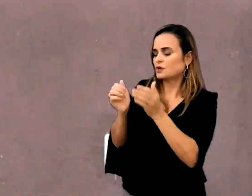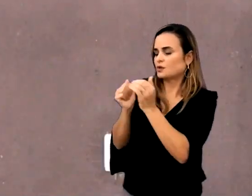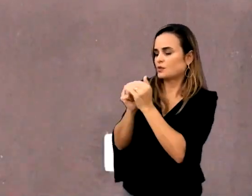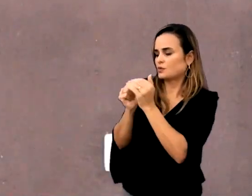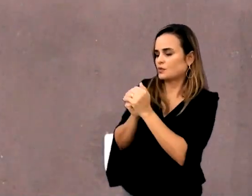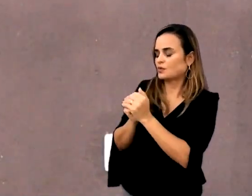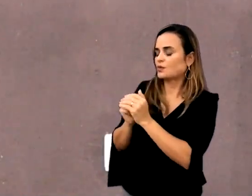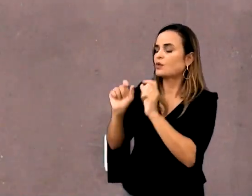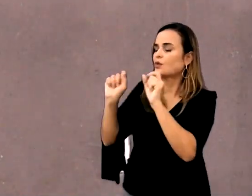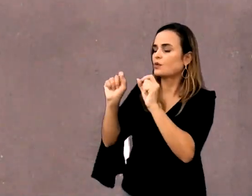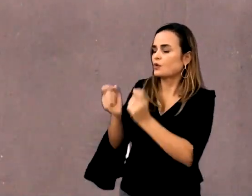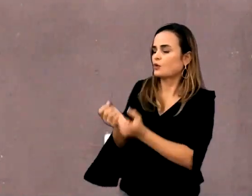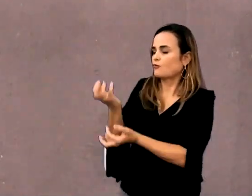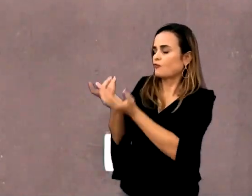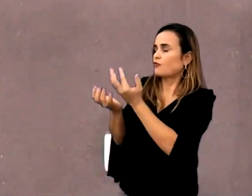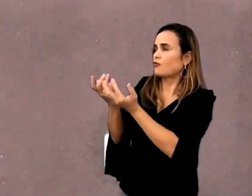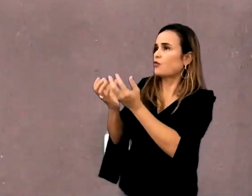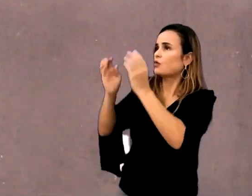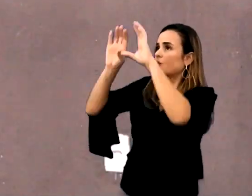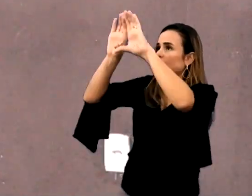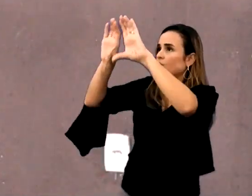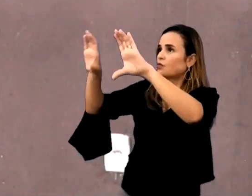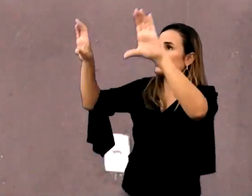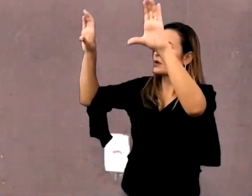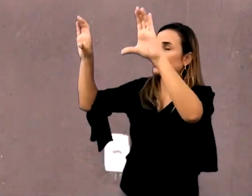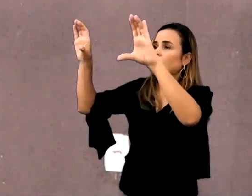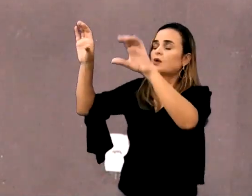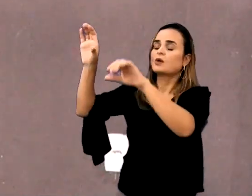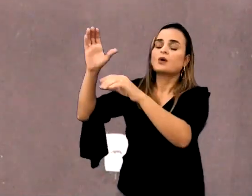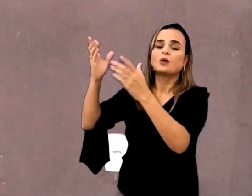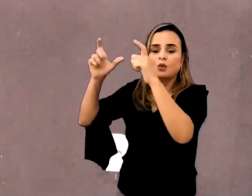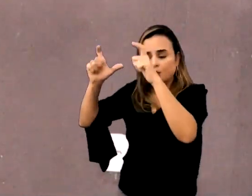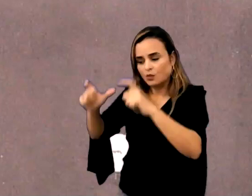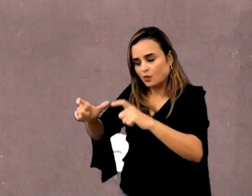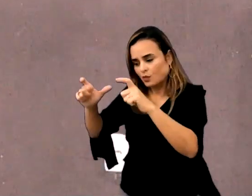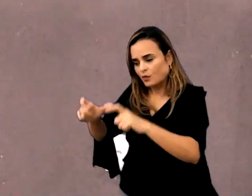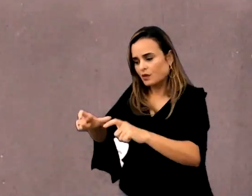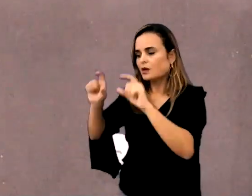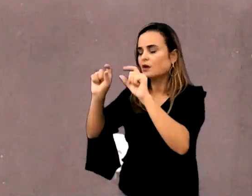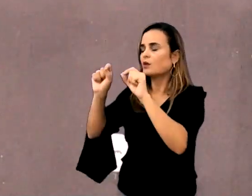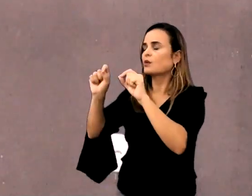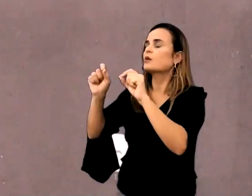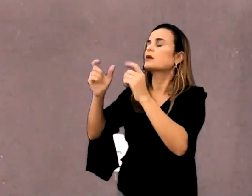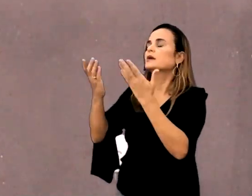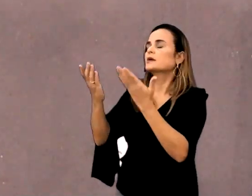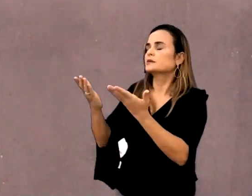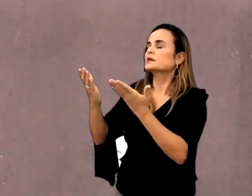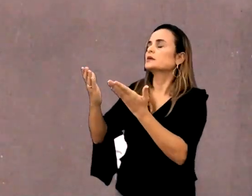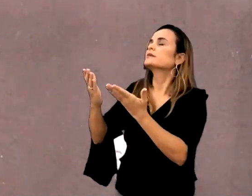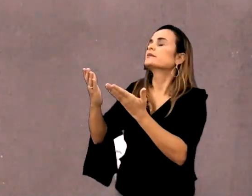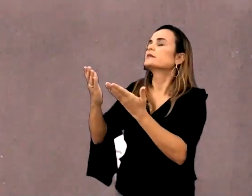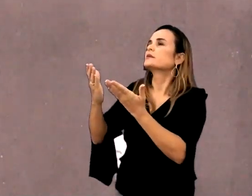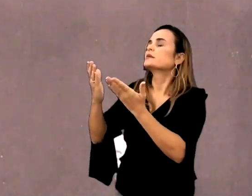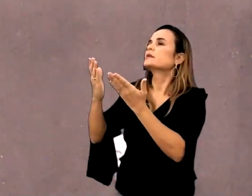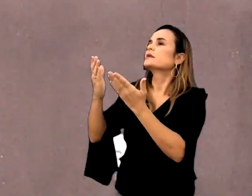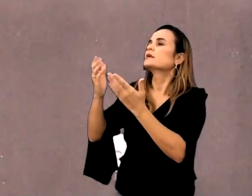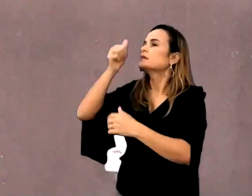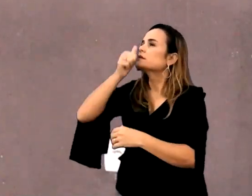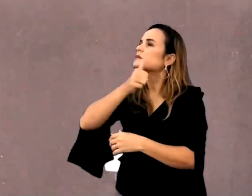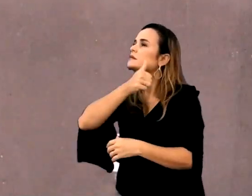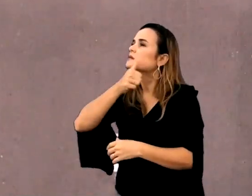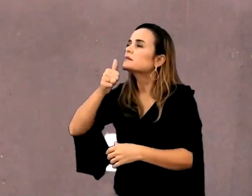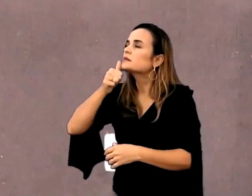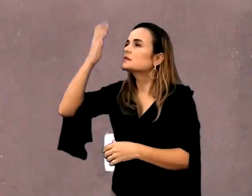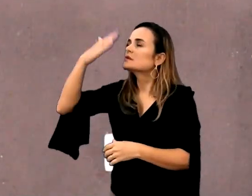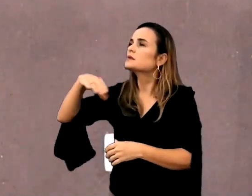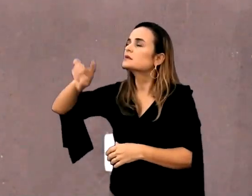desceu o fogo dos céus, e consumiu o holocausto, e sacrifícios, e a glória do Senhor